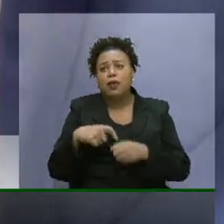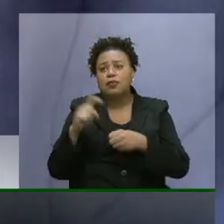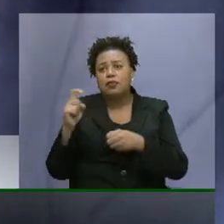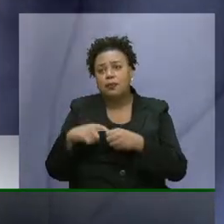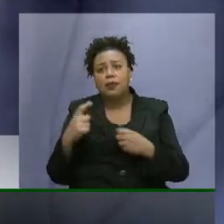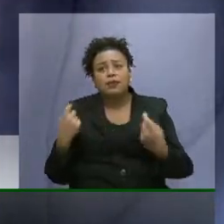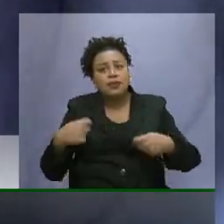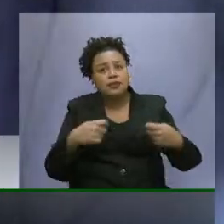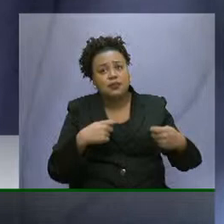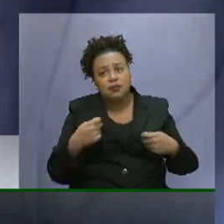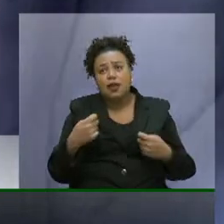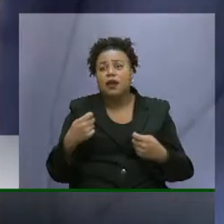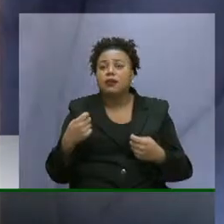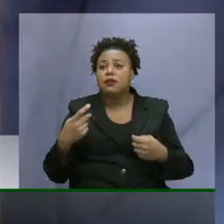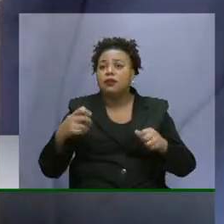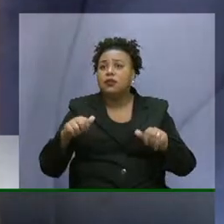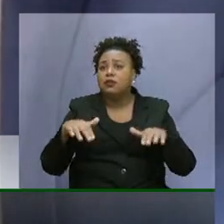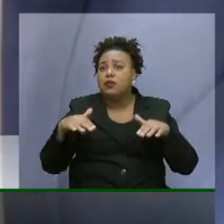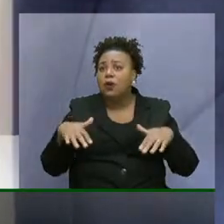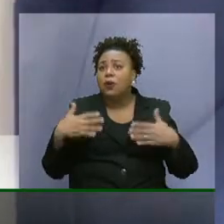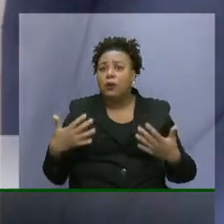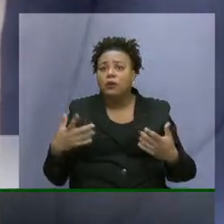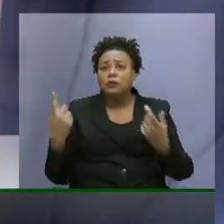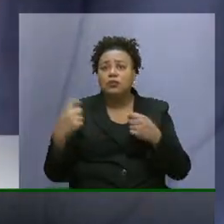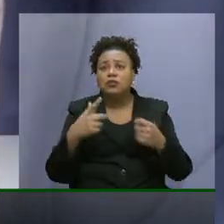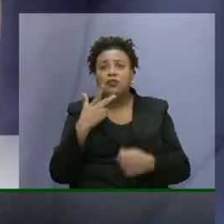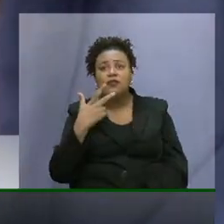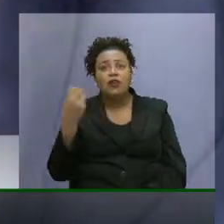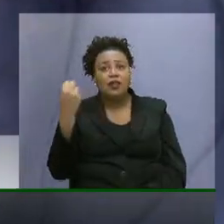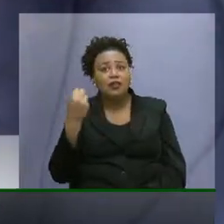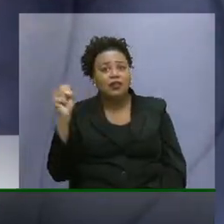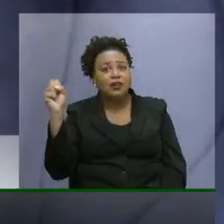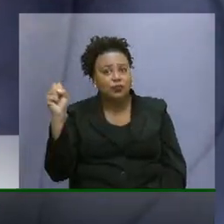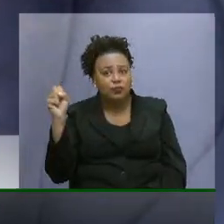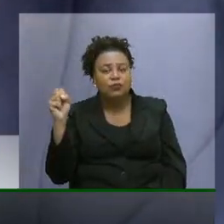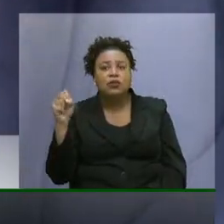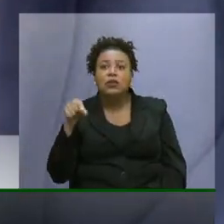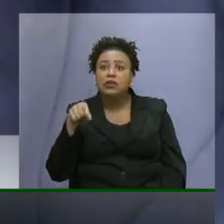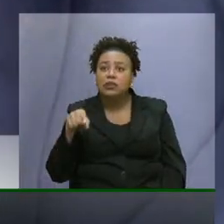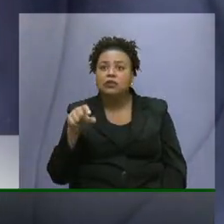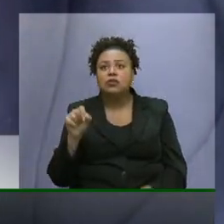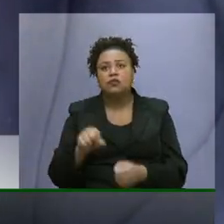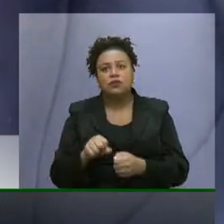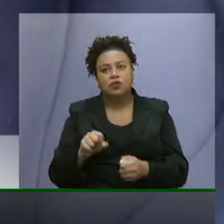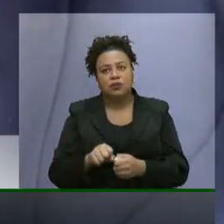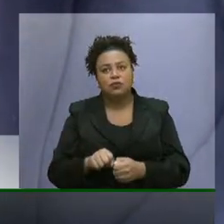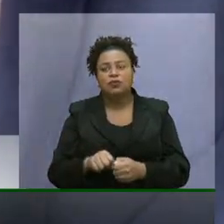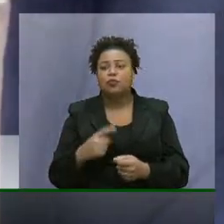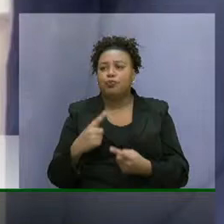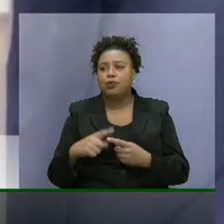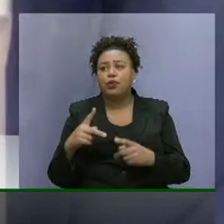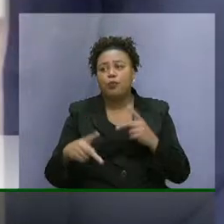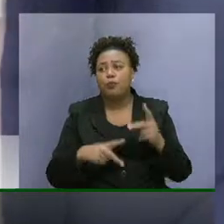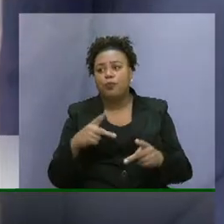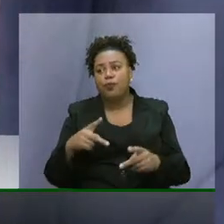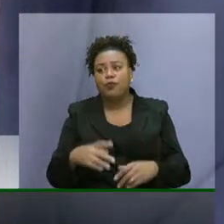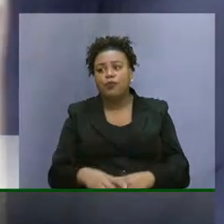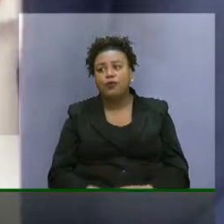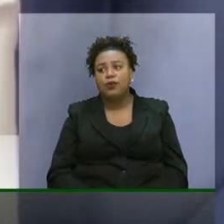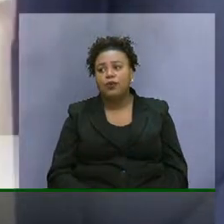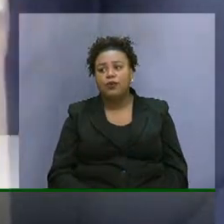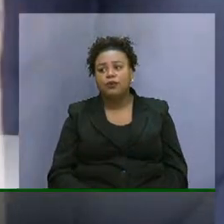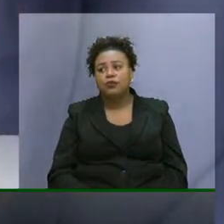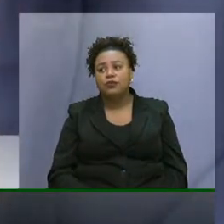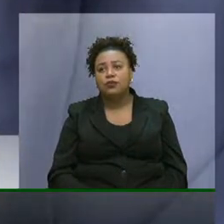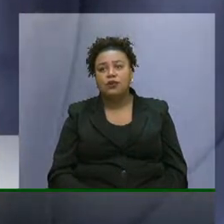independência necessária para um parlamento quando é necessário dizer não. E foi isso que nós fizemos. Porque o povo disse não, e essa